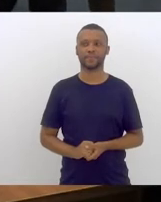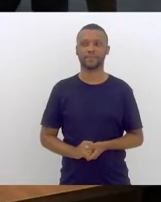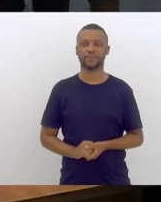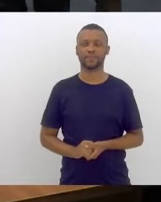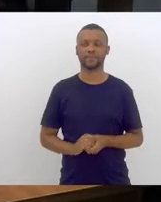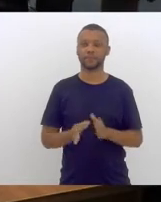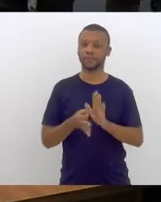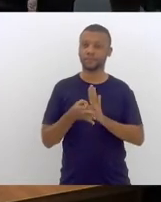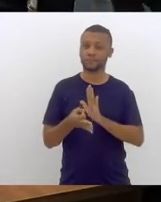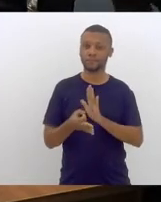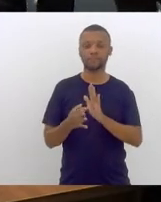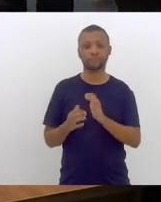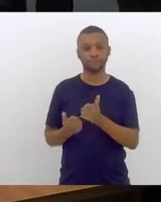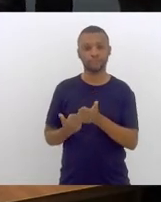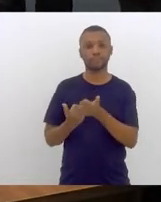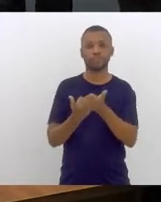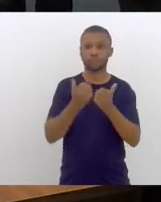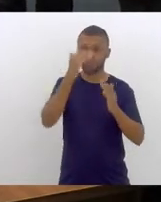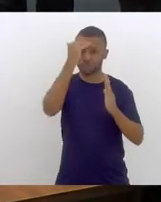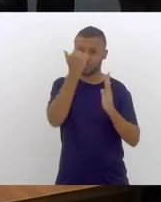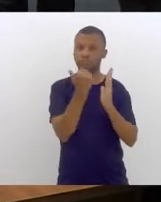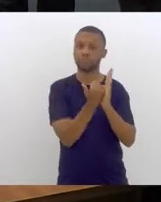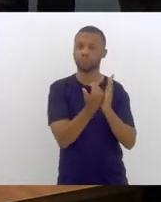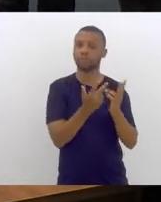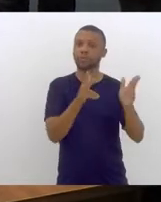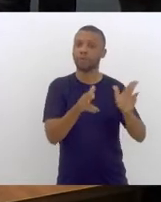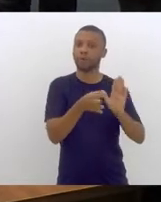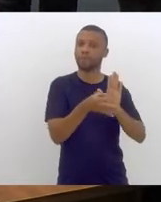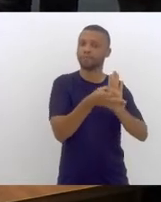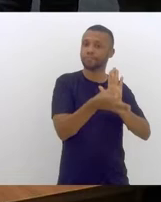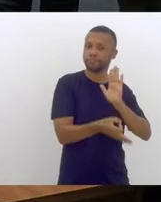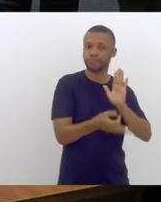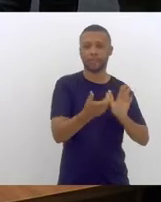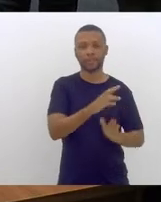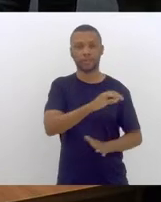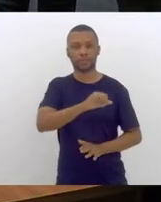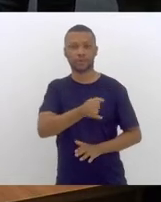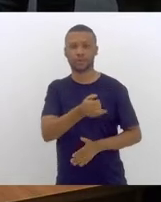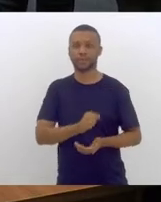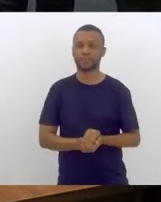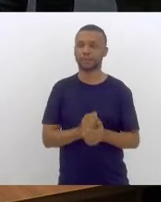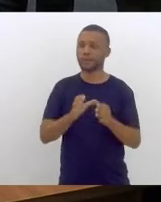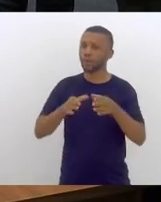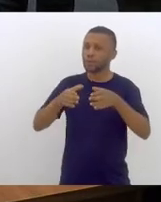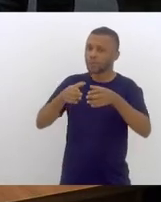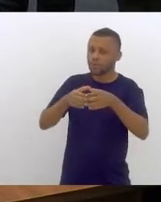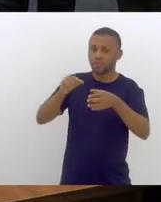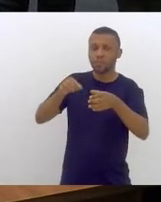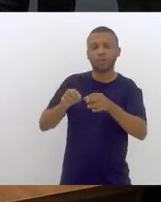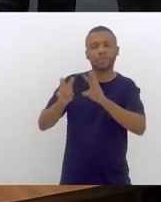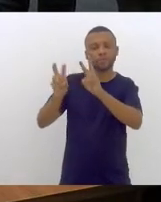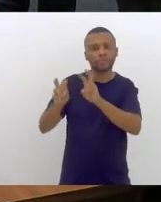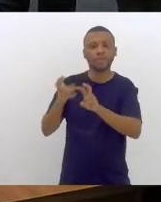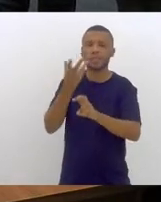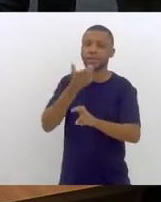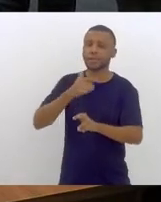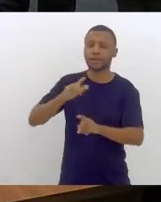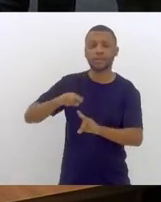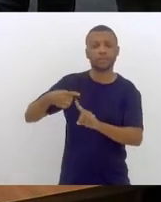Parecer favorável nos termos do parecer da CCJ. Pela Comissão de Assuntos da Criança e Adolescente e do Idoso, deputada Rosane